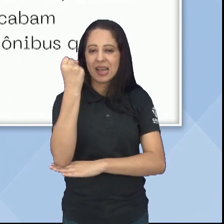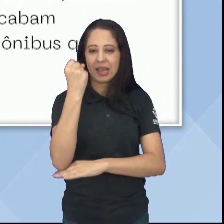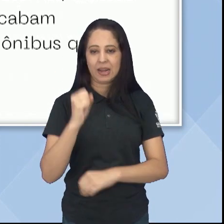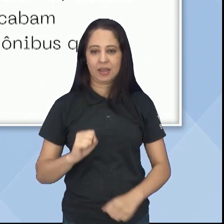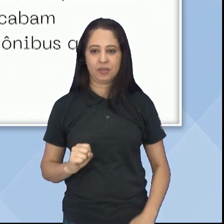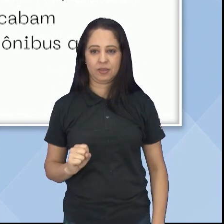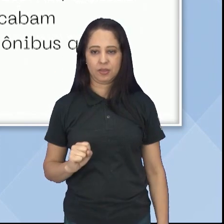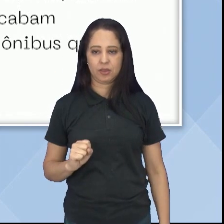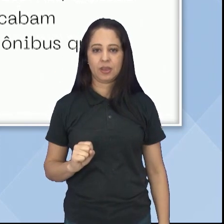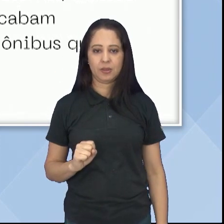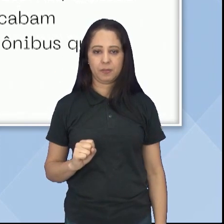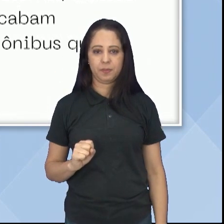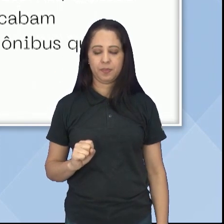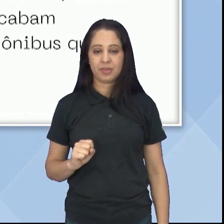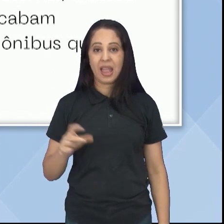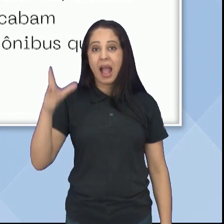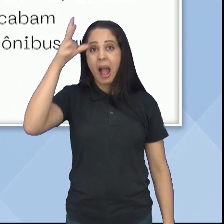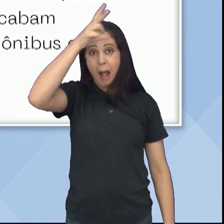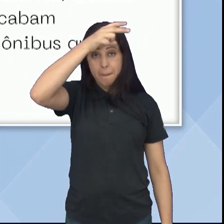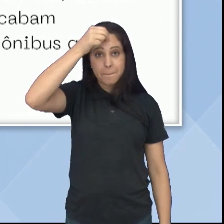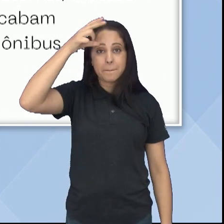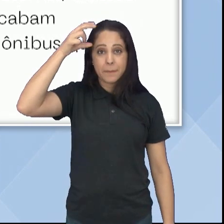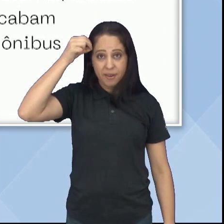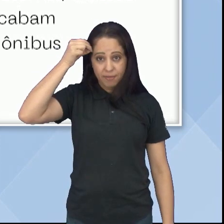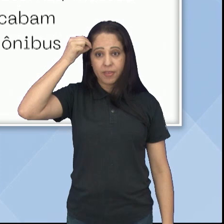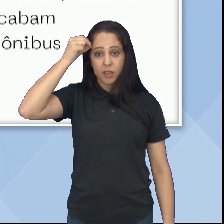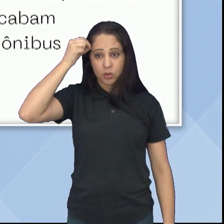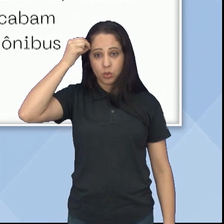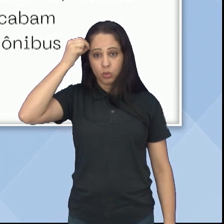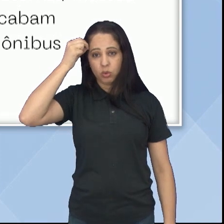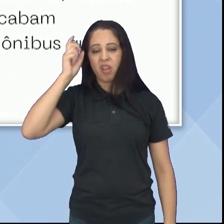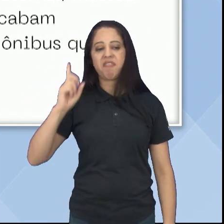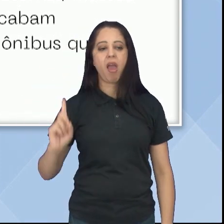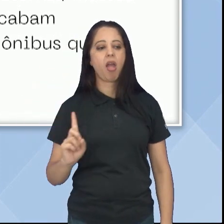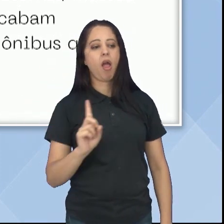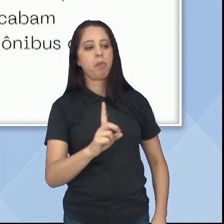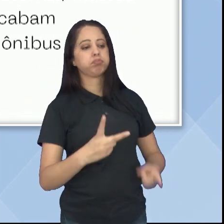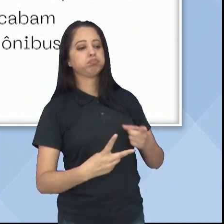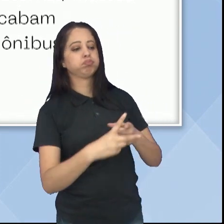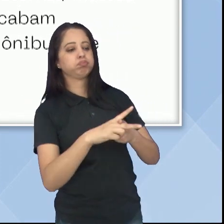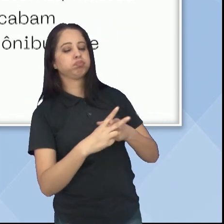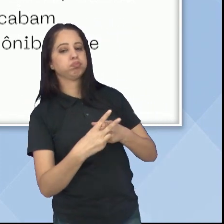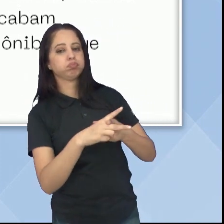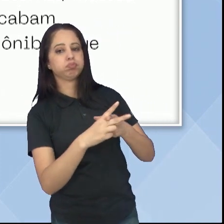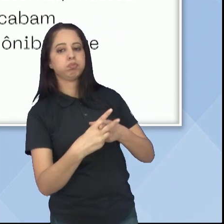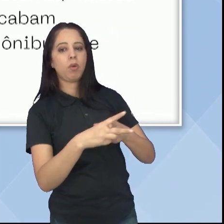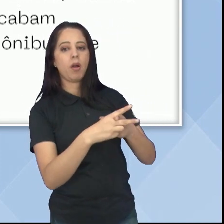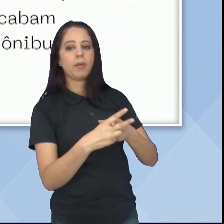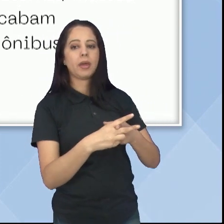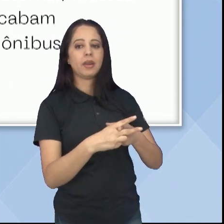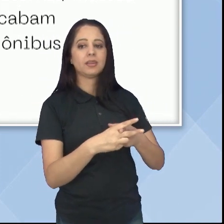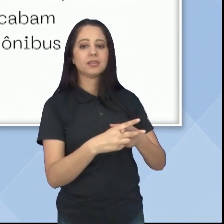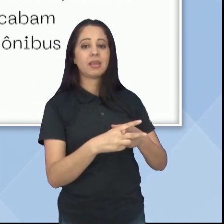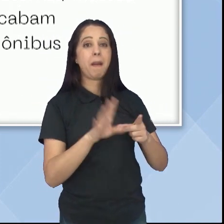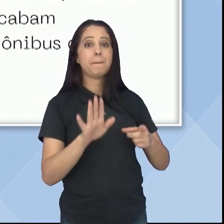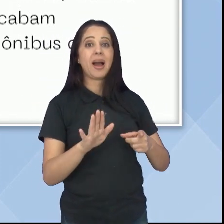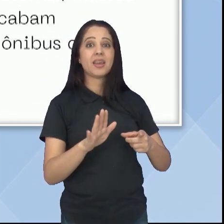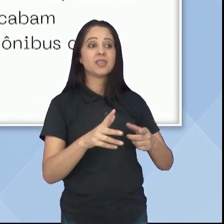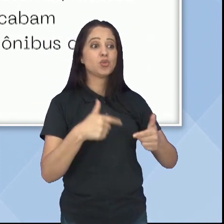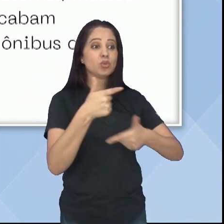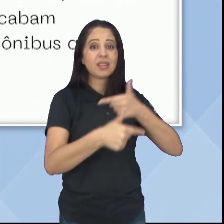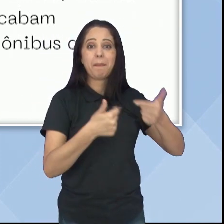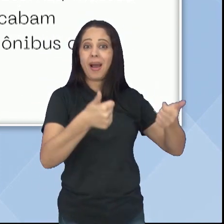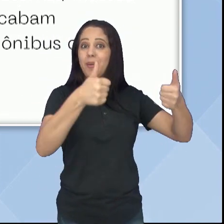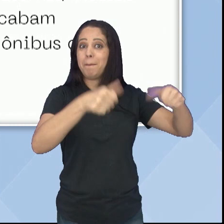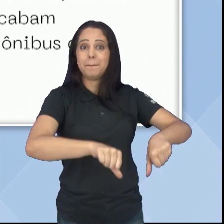quando a prefeitura aparece para fazer manutenção, o serviço acaba